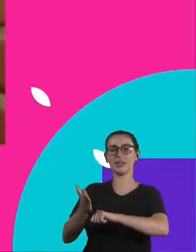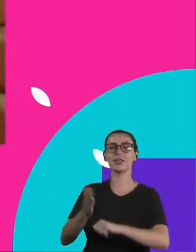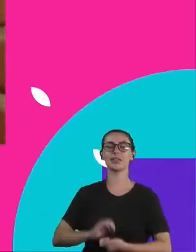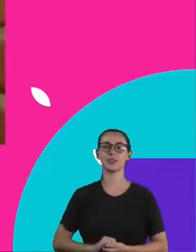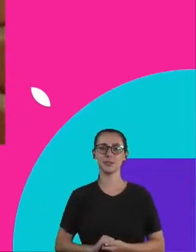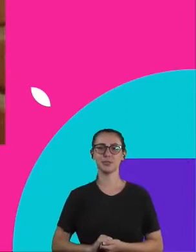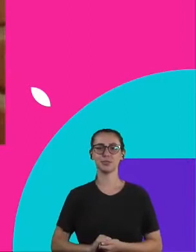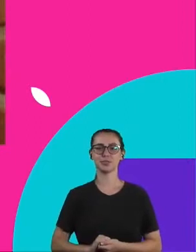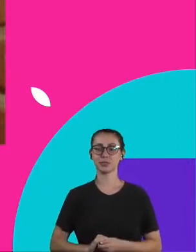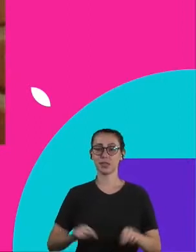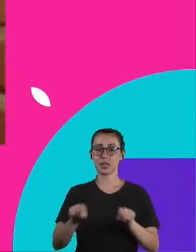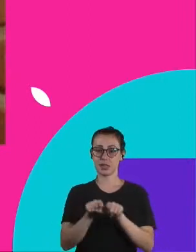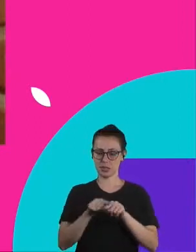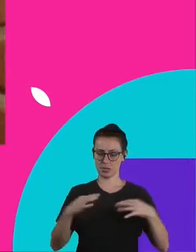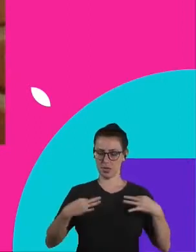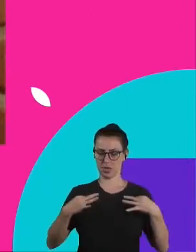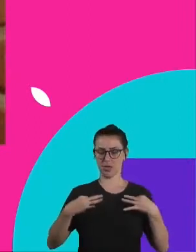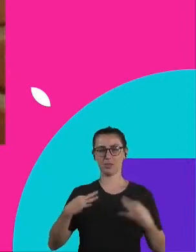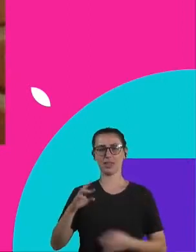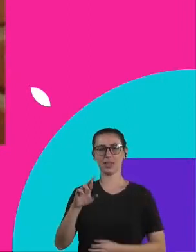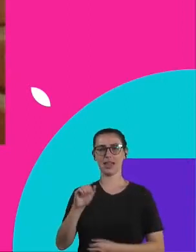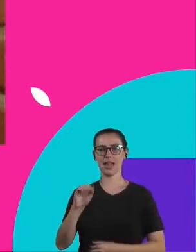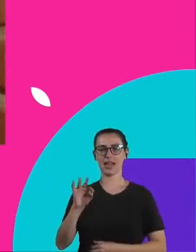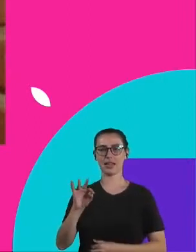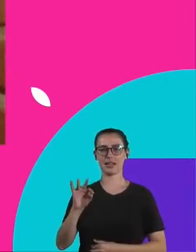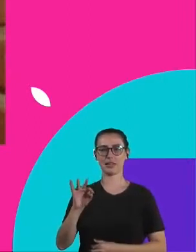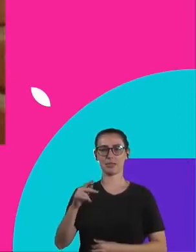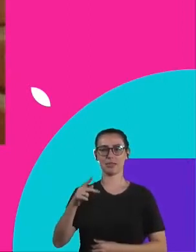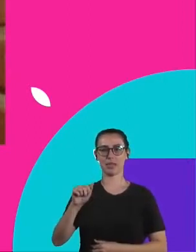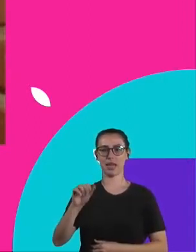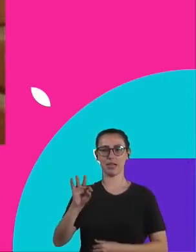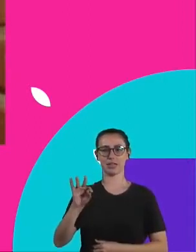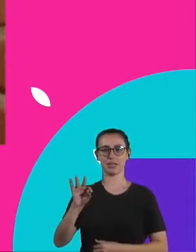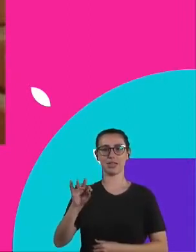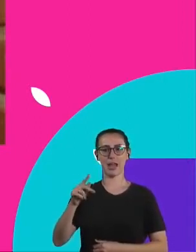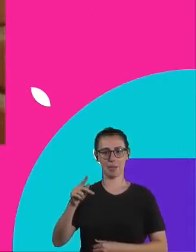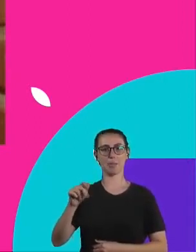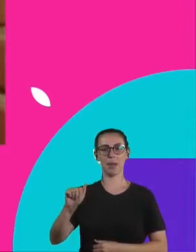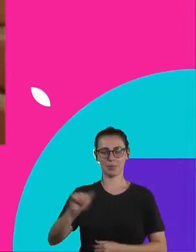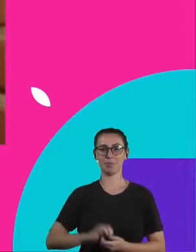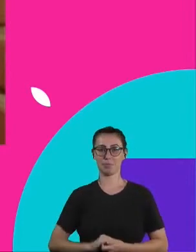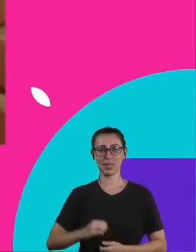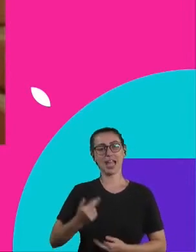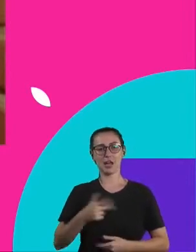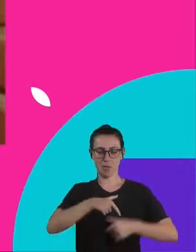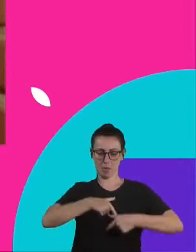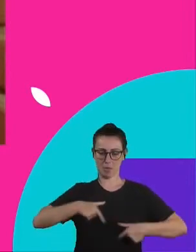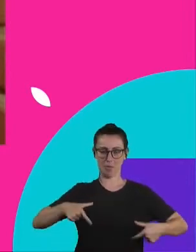Eu estou com uma camisa do Ratatá, que é um time de futebol da favela de Heliópolis, amarela e preta,